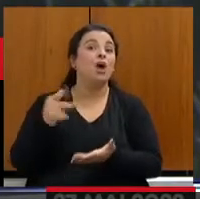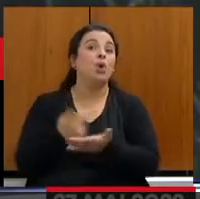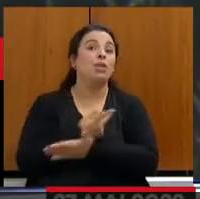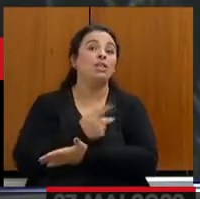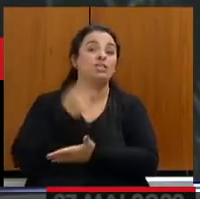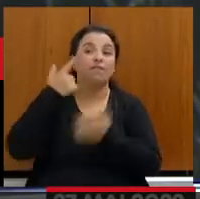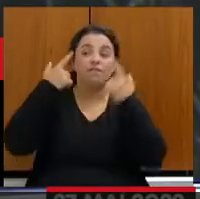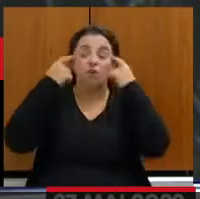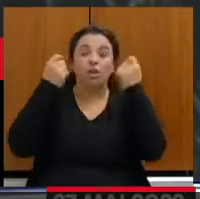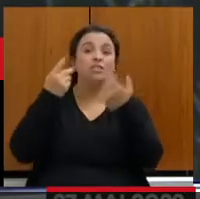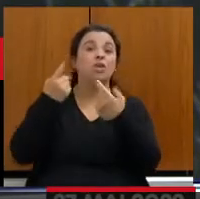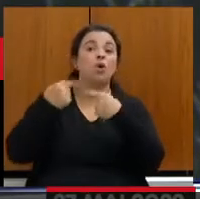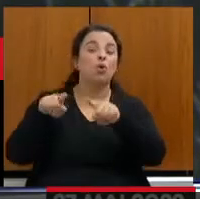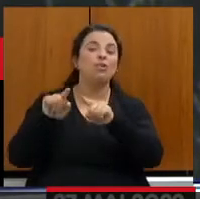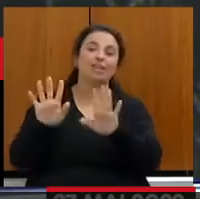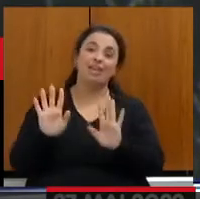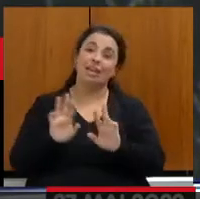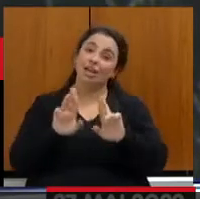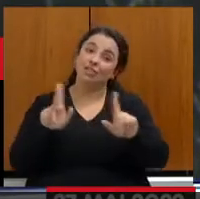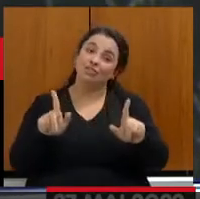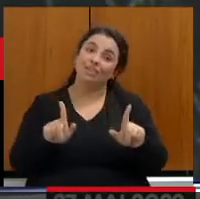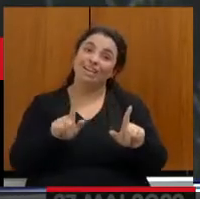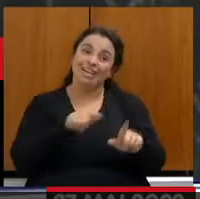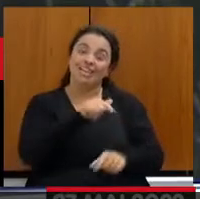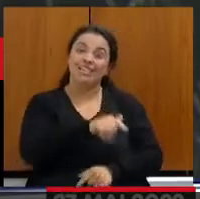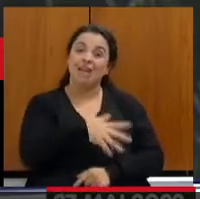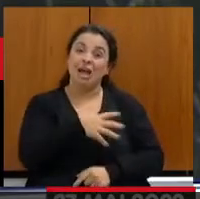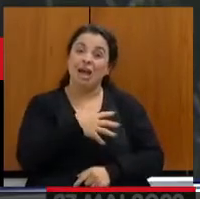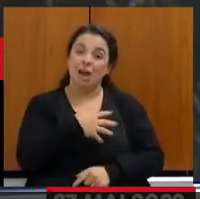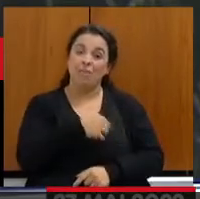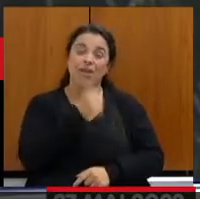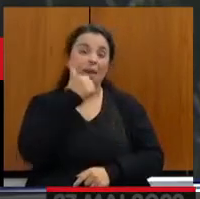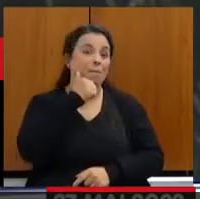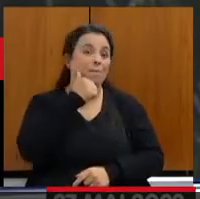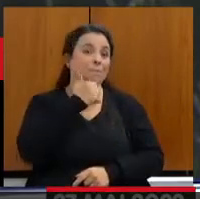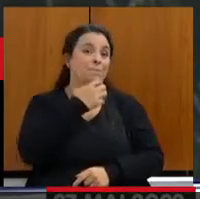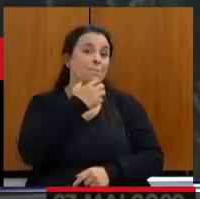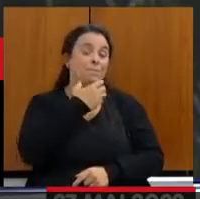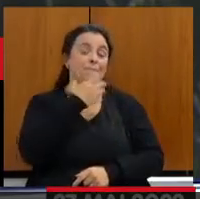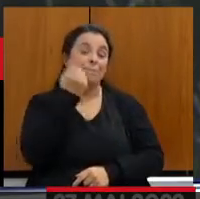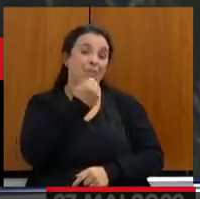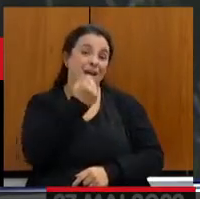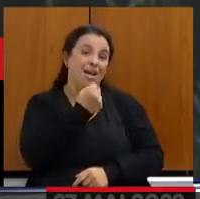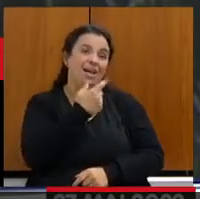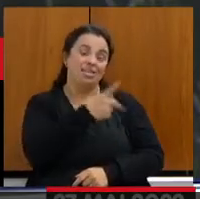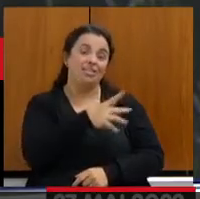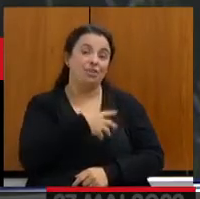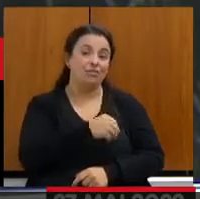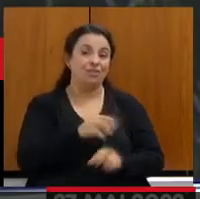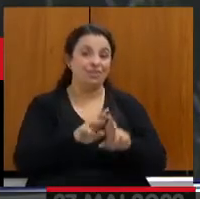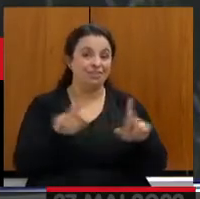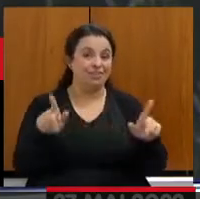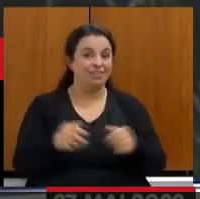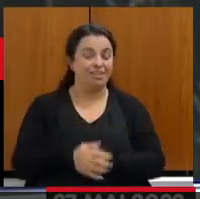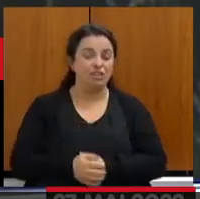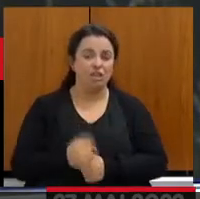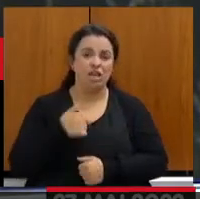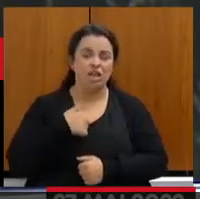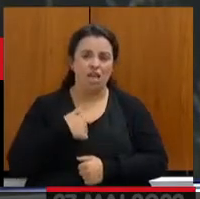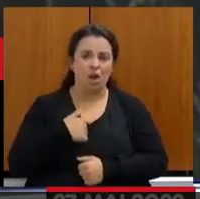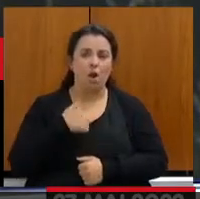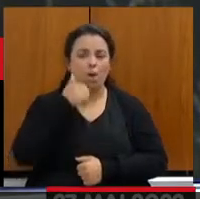diferença do meu filho preto para o filho da mulher não Negra e eu quero me ver no poder Enquanto essa mulher